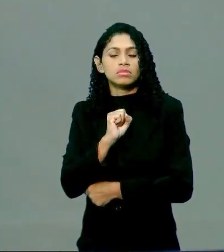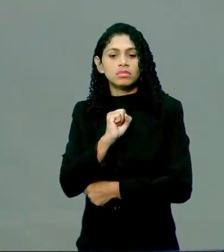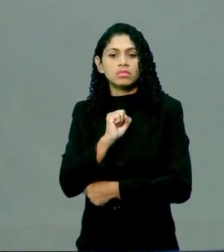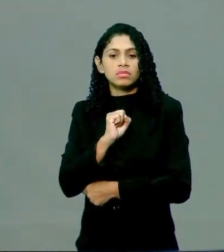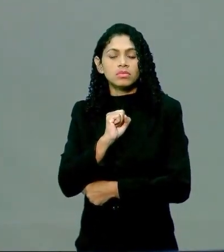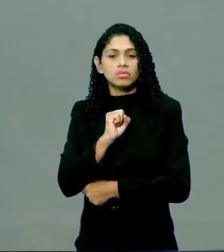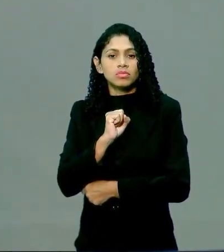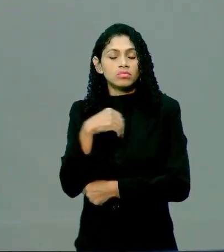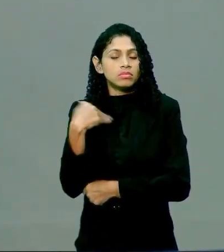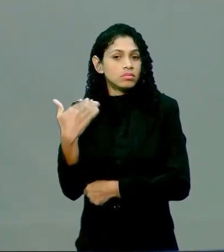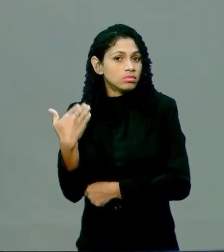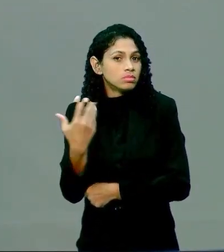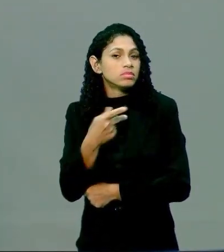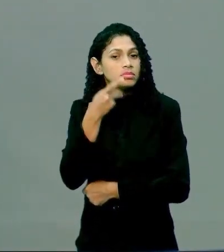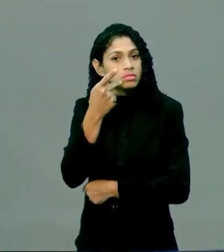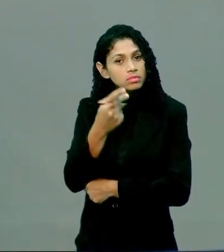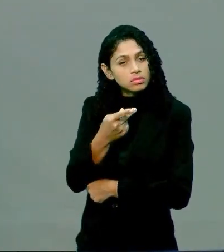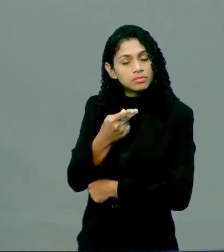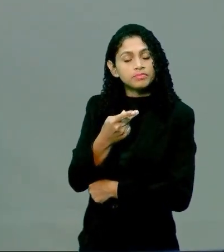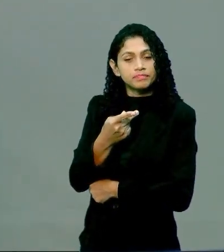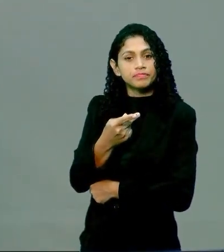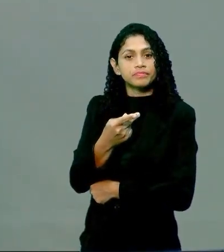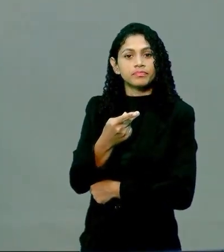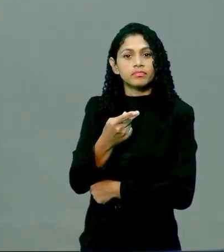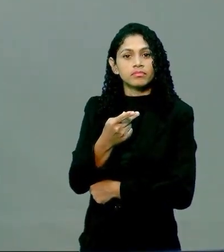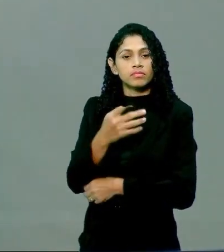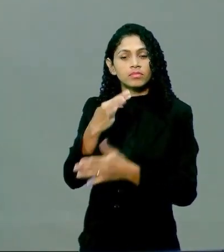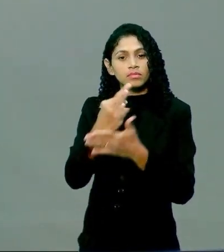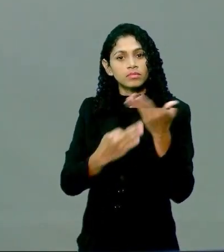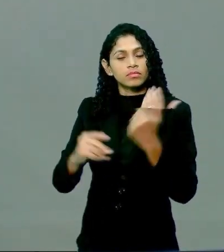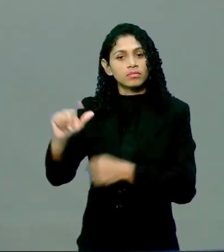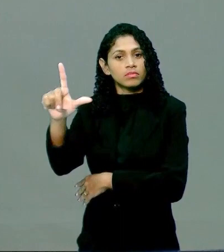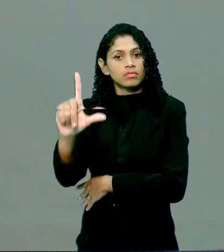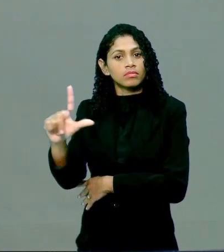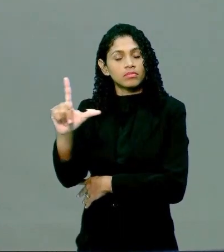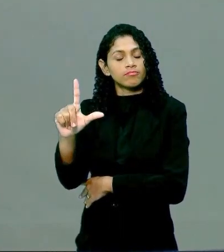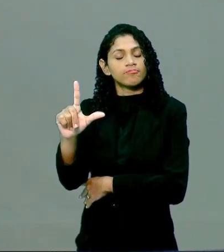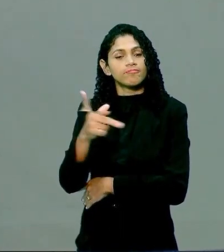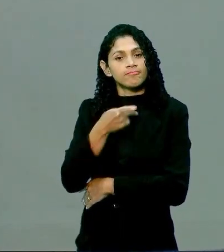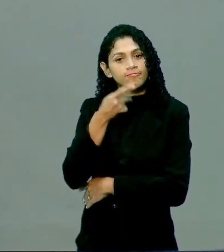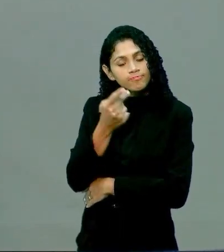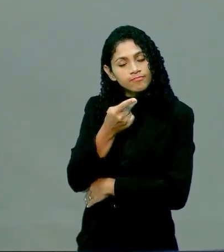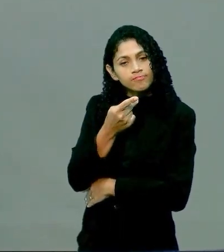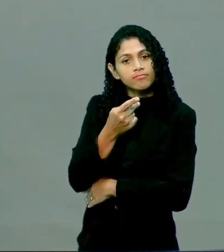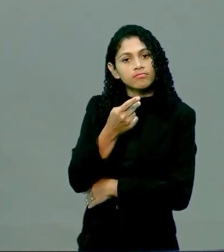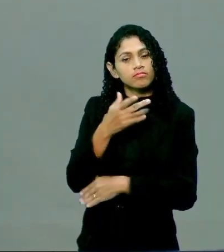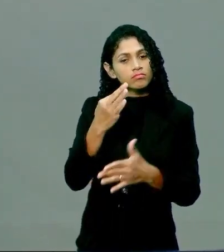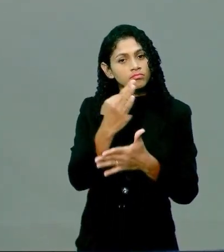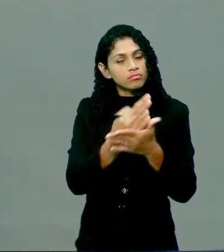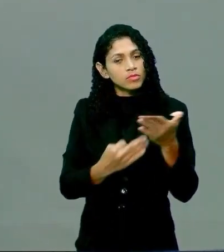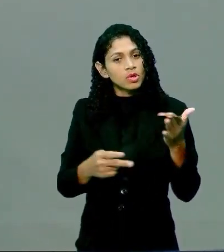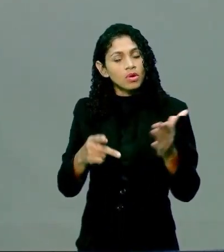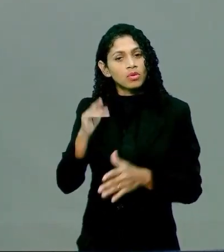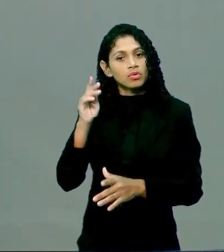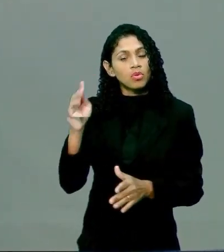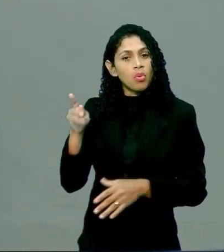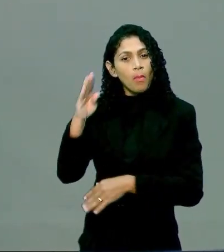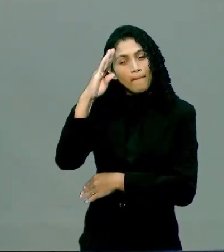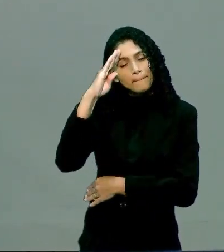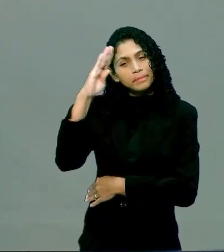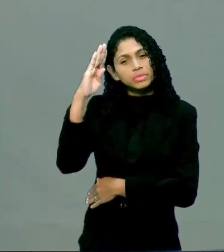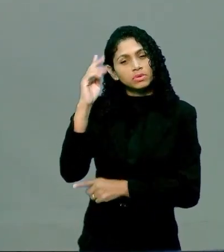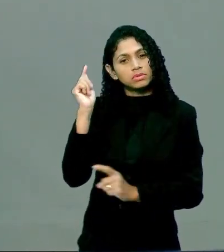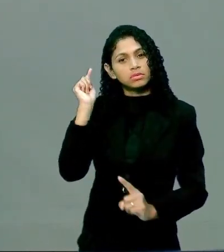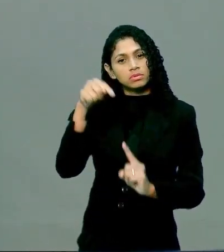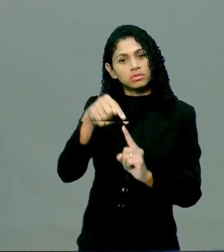quando nós falamos de texto literário, novamente recapitulando, nós falamos de um texto que tem como principal objetivo despertar